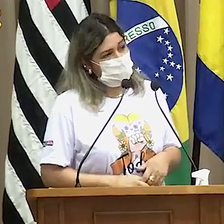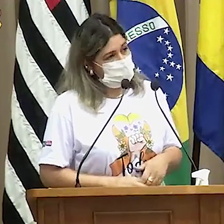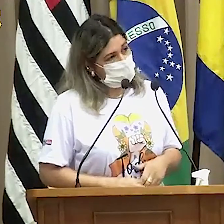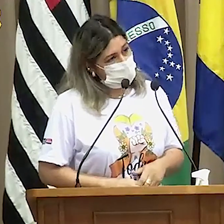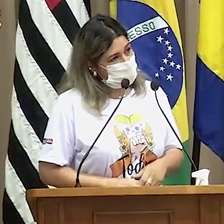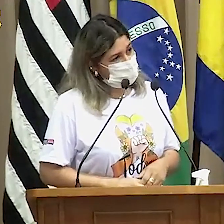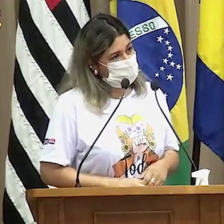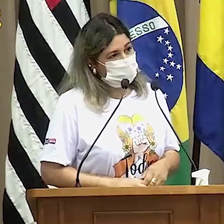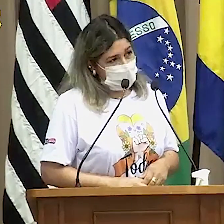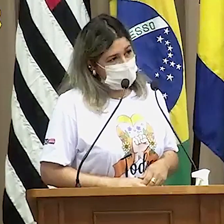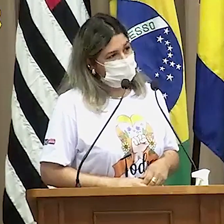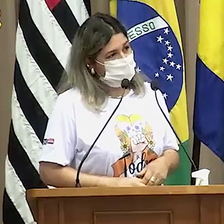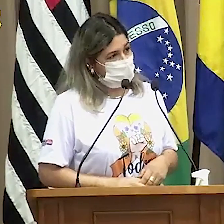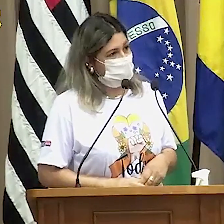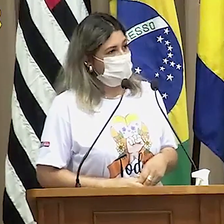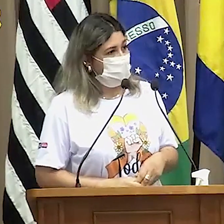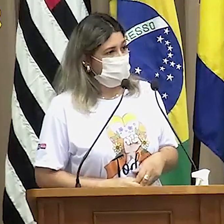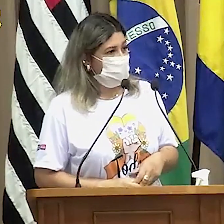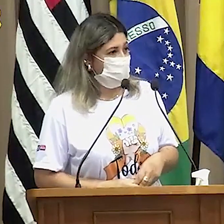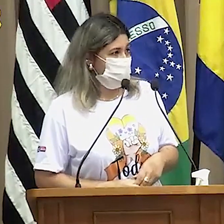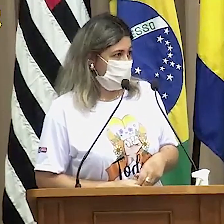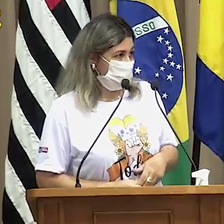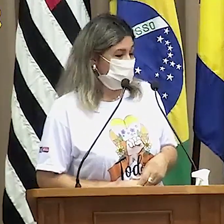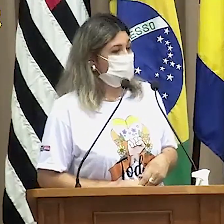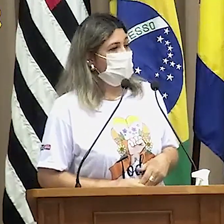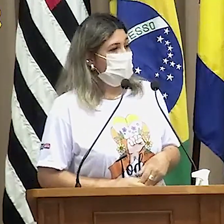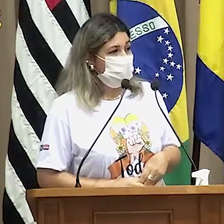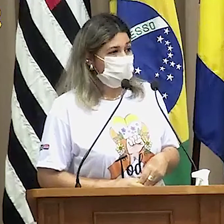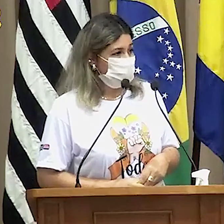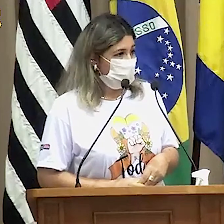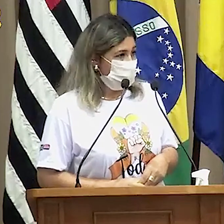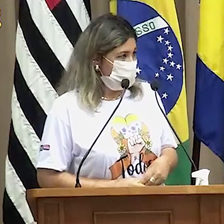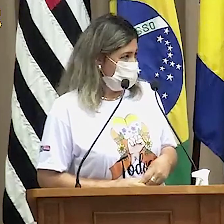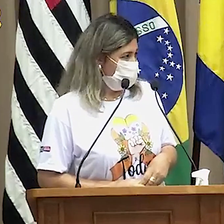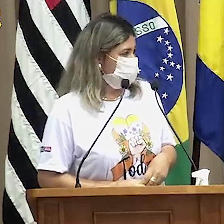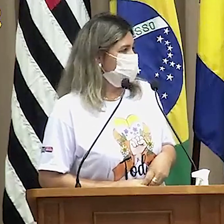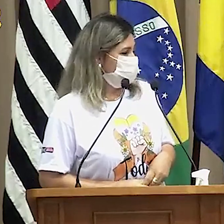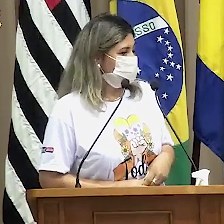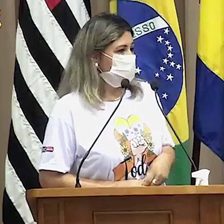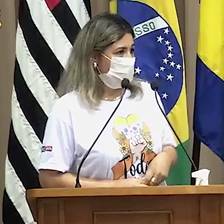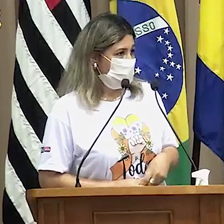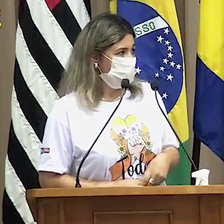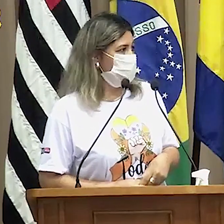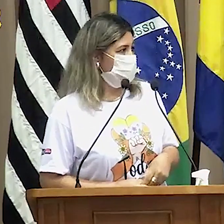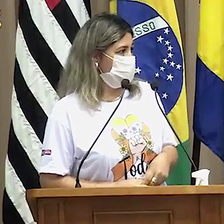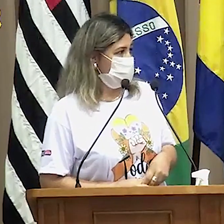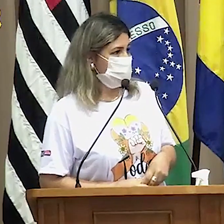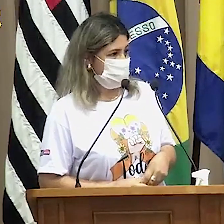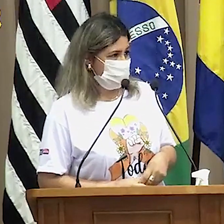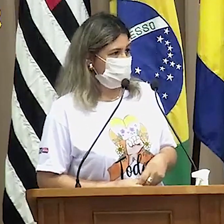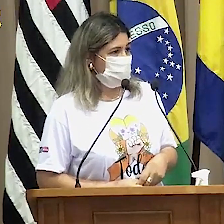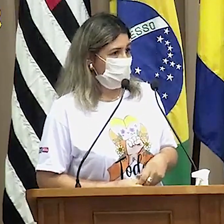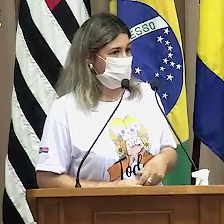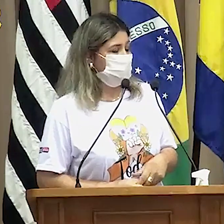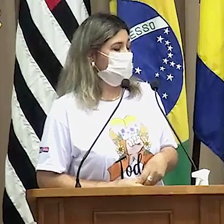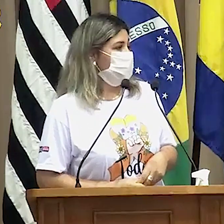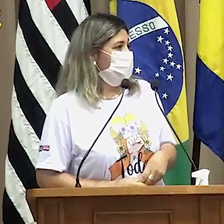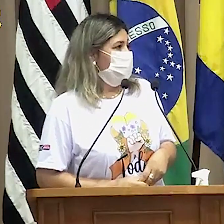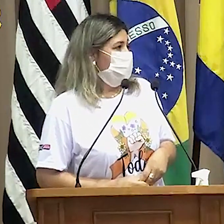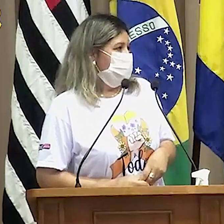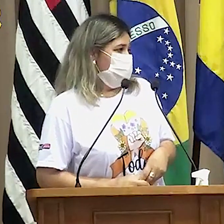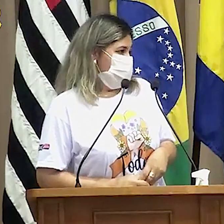um amigo que ela pode escutar, né, ter esse acolhimento. Isso ajuda muito. Ajuda bastante, tá?